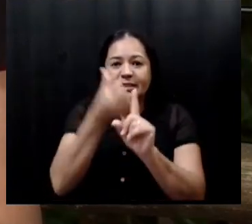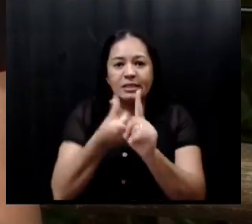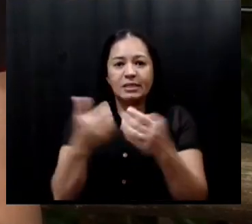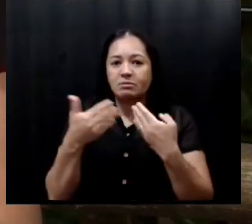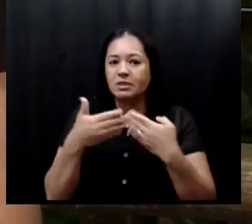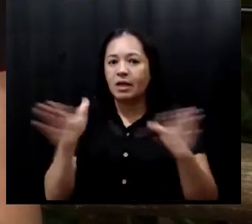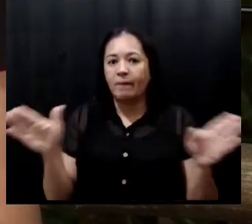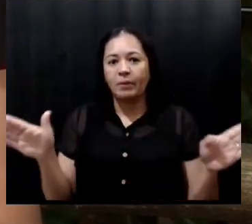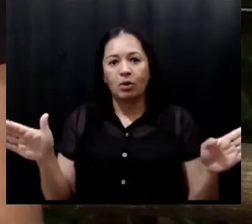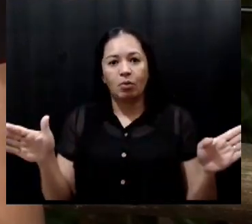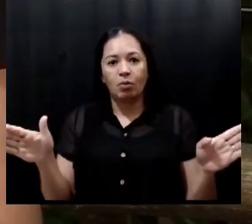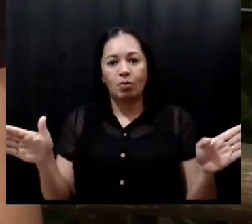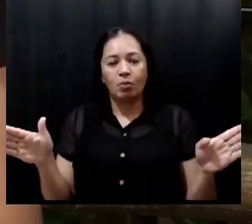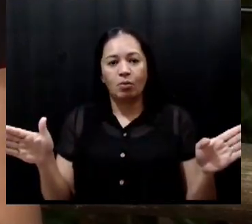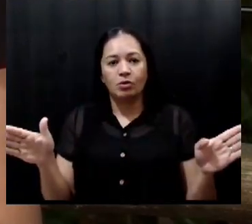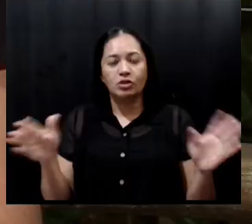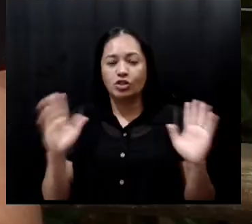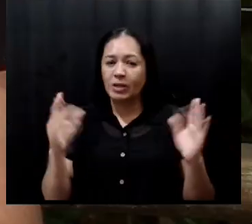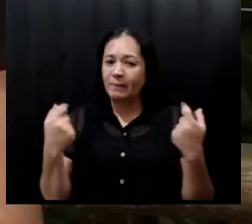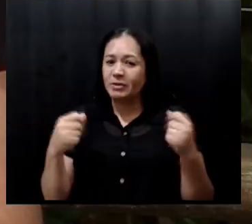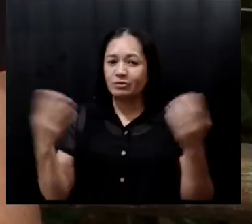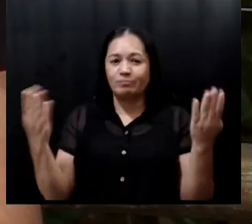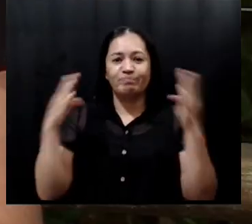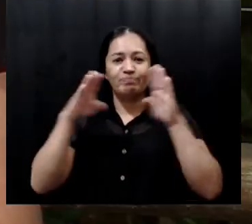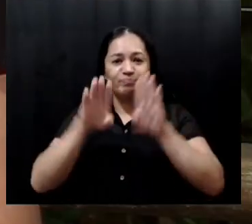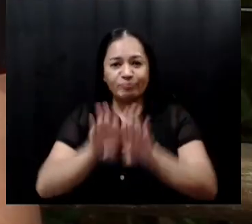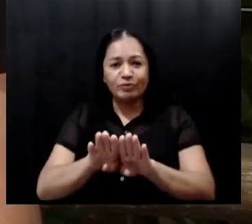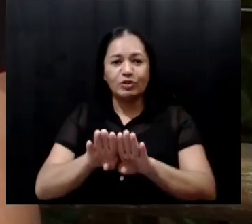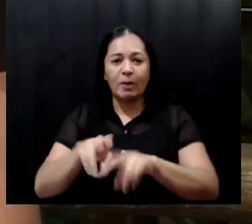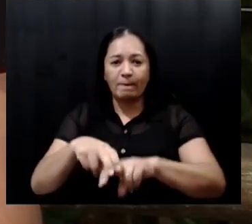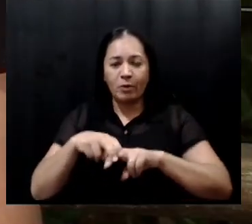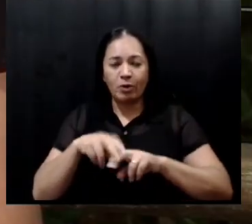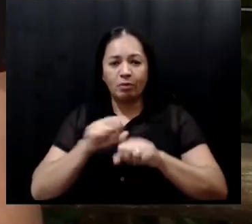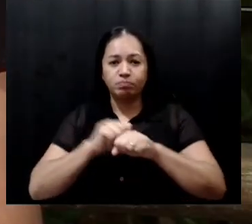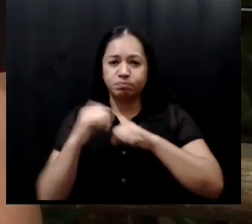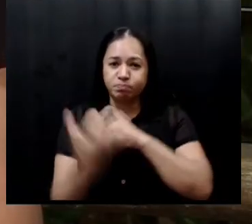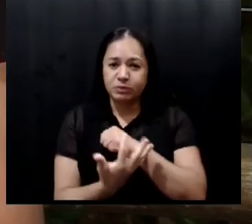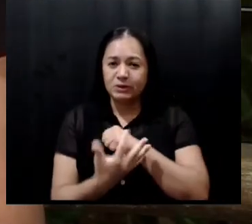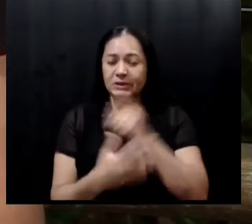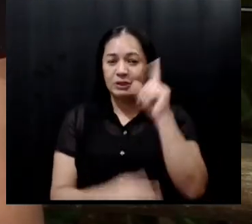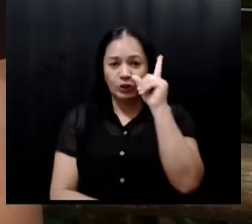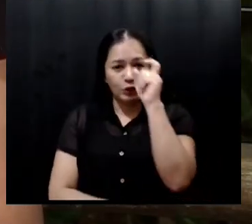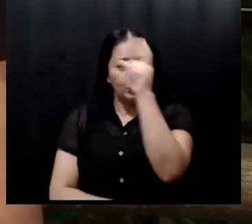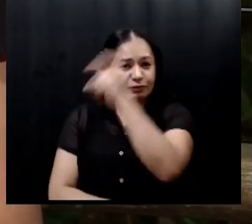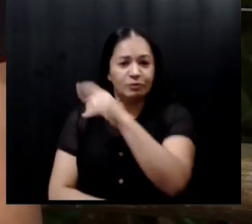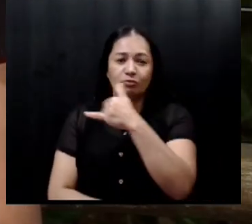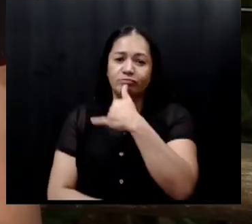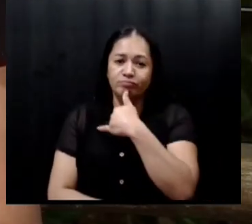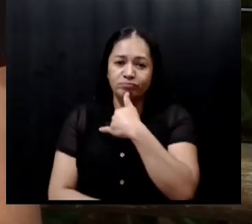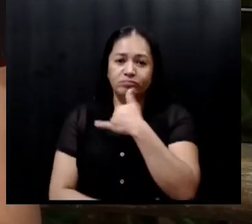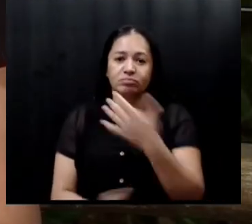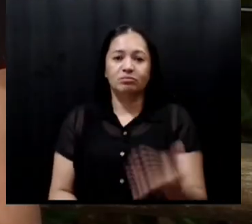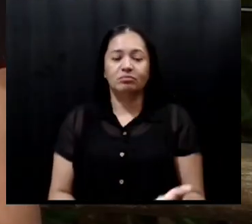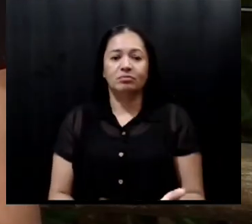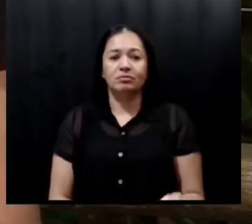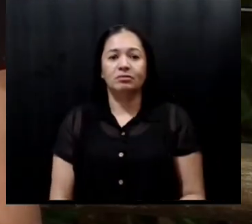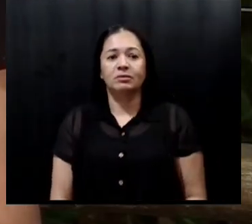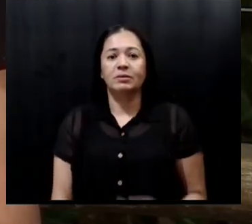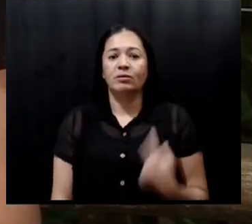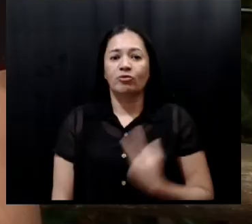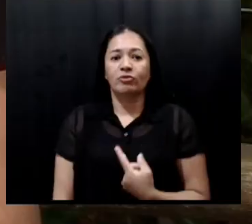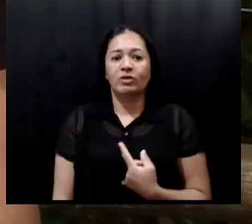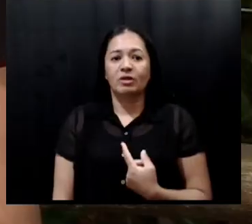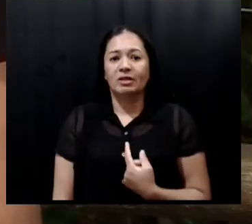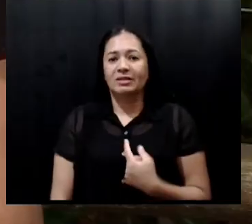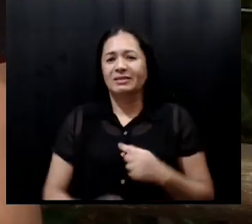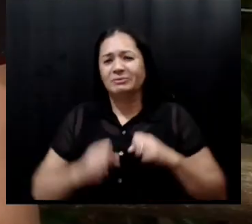teve que fechar, né? Teve toda aquela questão do Covid que foi muito complicado, muito triste também, né? E a gente fez das tripas coração, né? Num